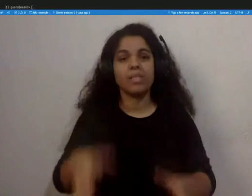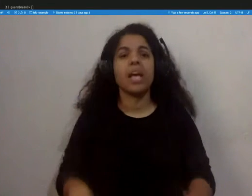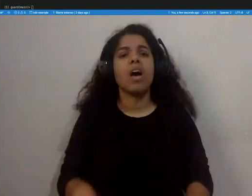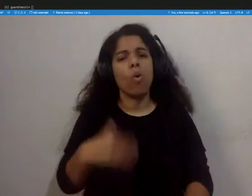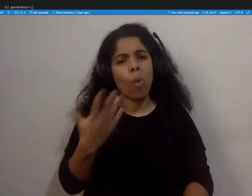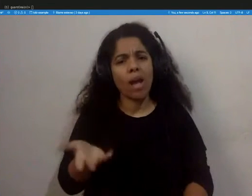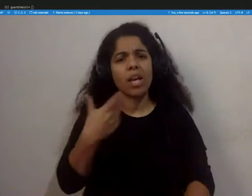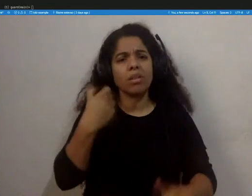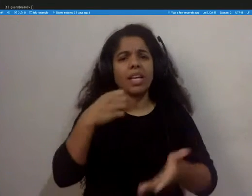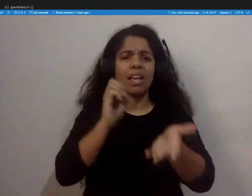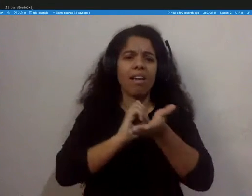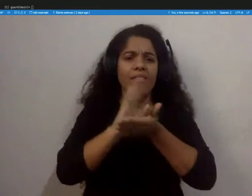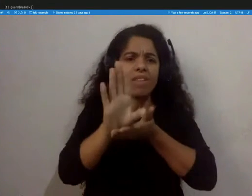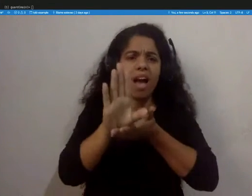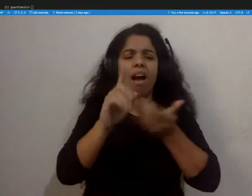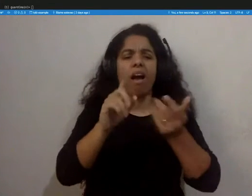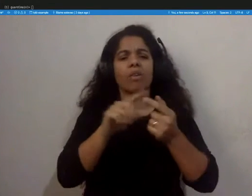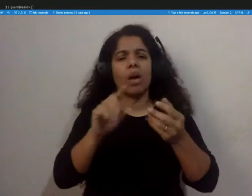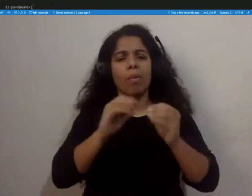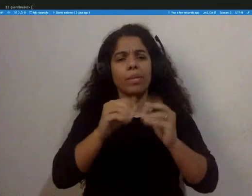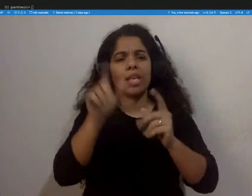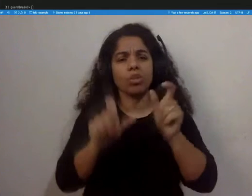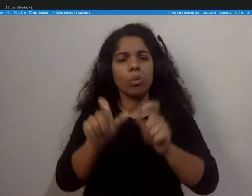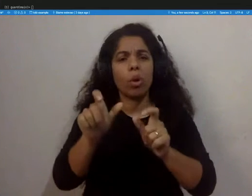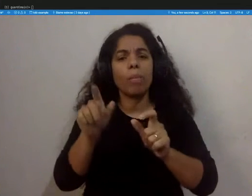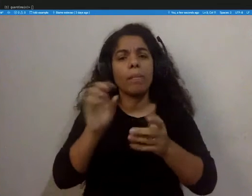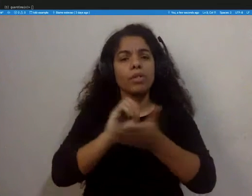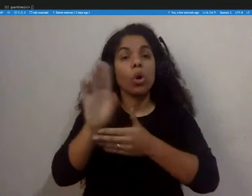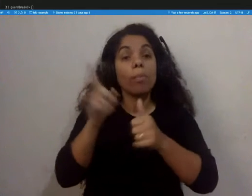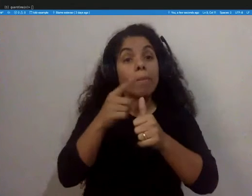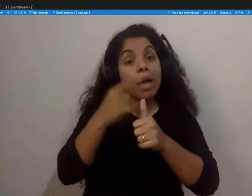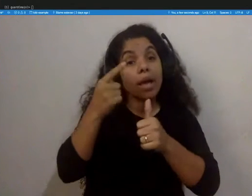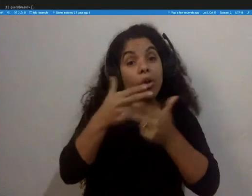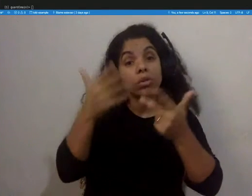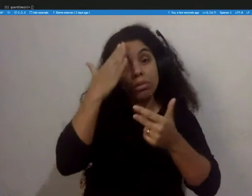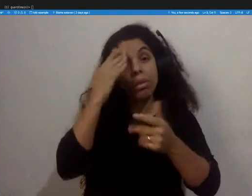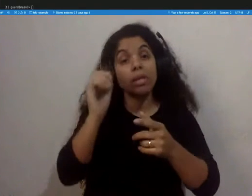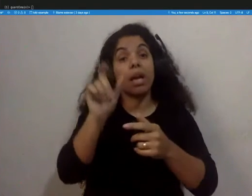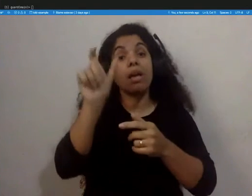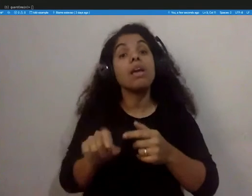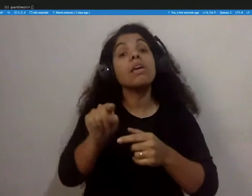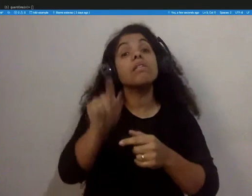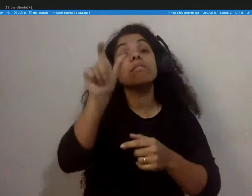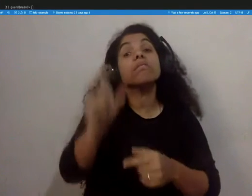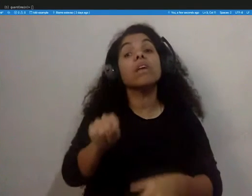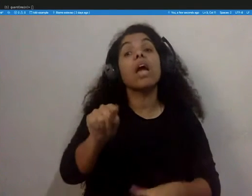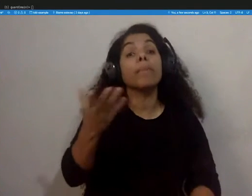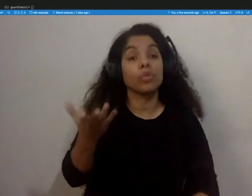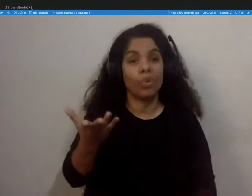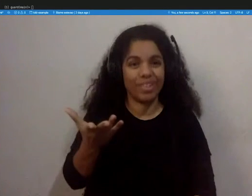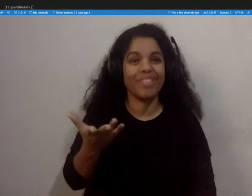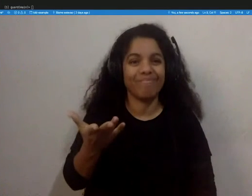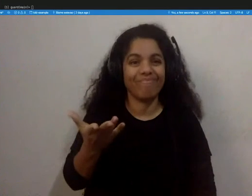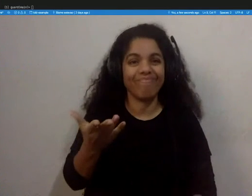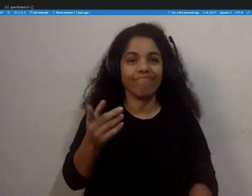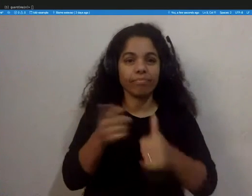que enviar uma mensagem para uma pessoa. Então, a primeira coisa que eu preciso saber é descobrir quem que é essa pessoa. Então, eu vou fazer